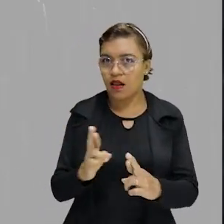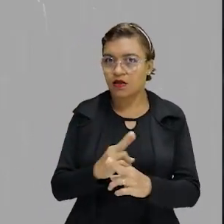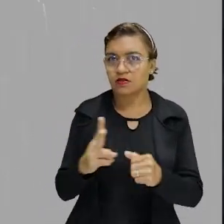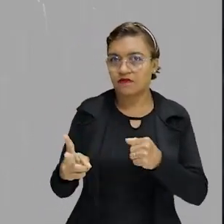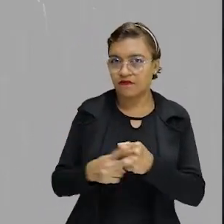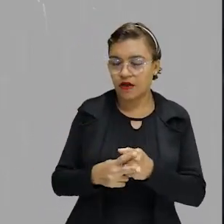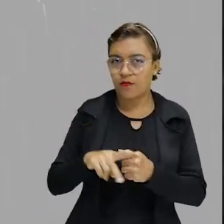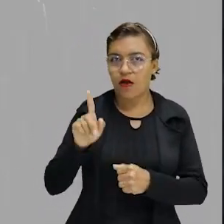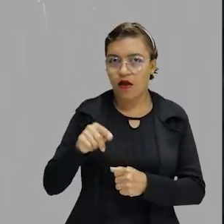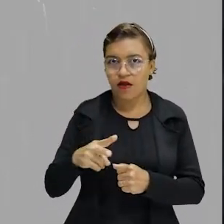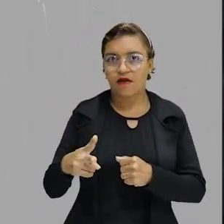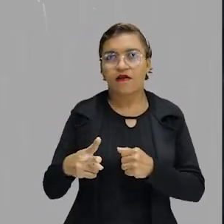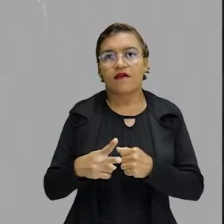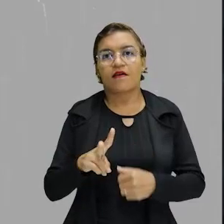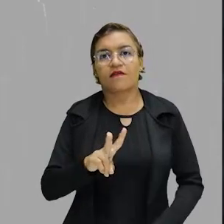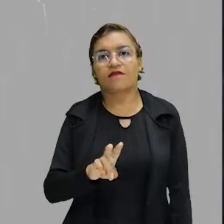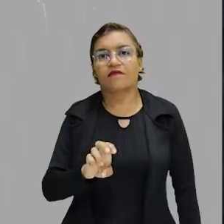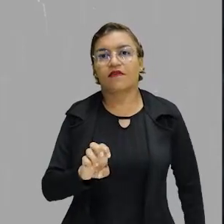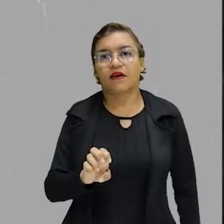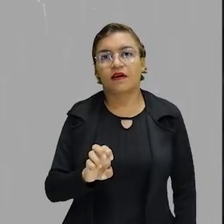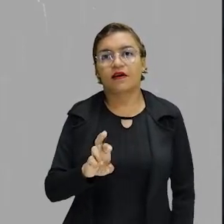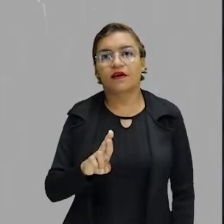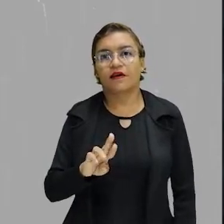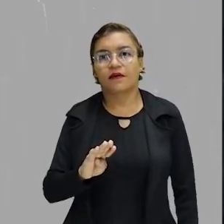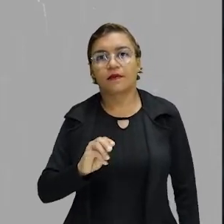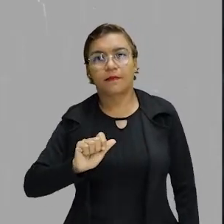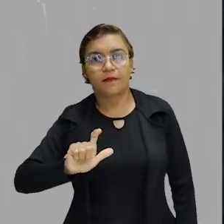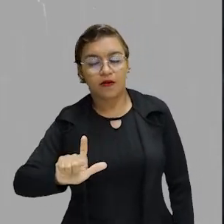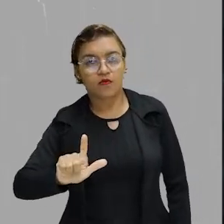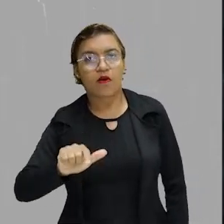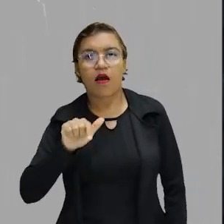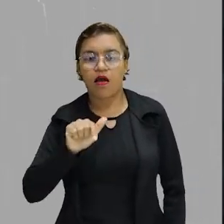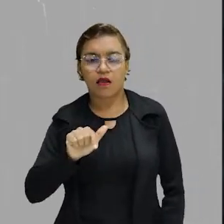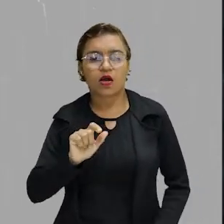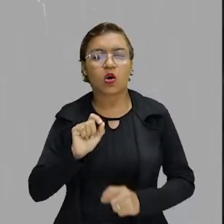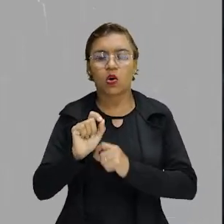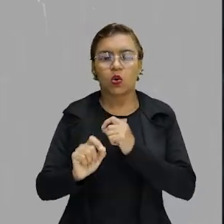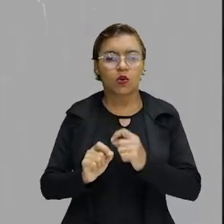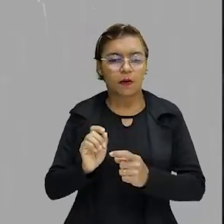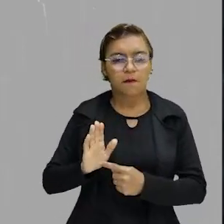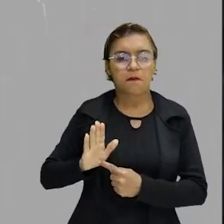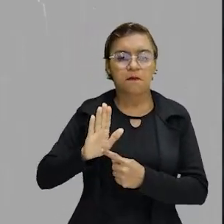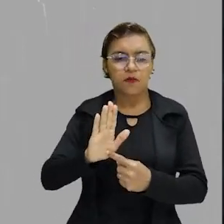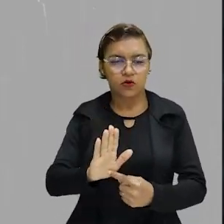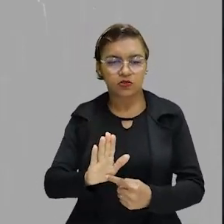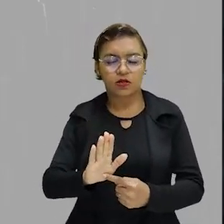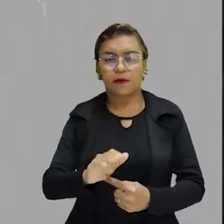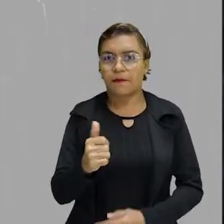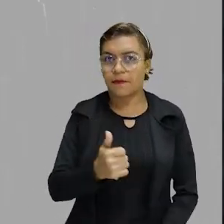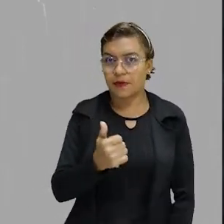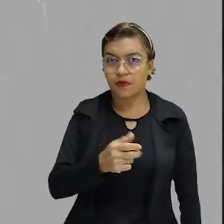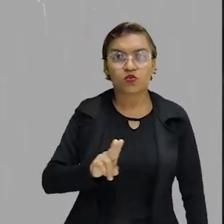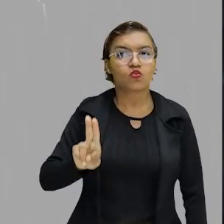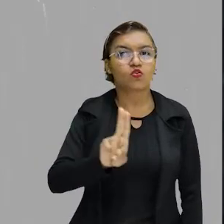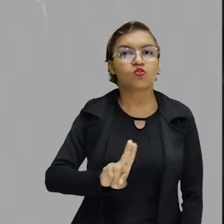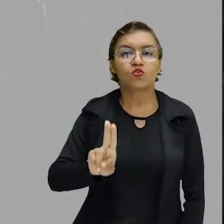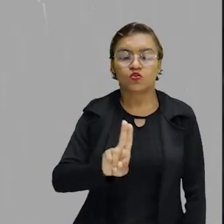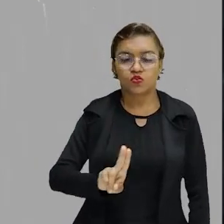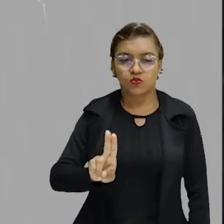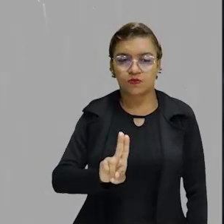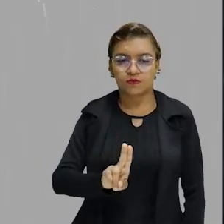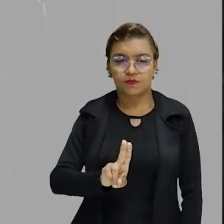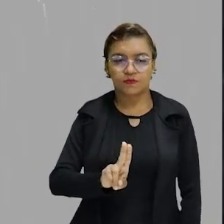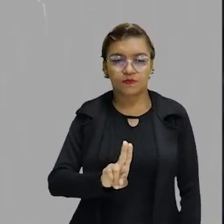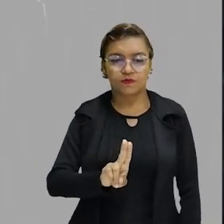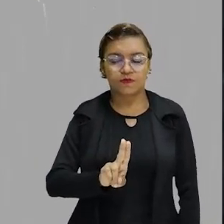de verbal. Tá, ela serve para quê? Para designar a conjugação. Nós temos 3 conjugações. Primeira conjugação, todos os verbos terminados em